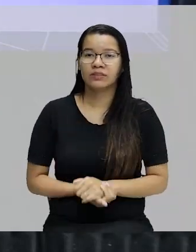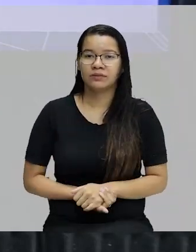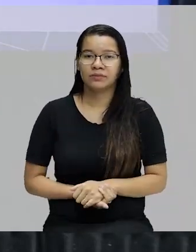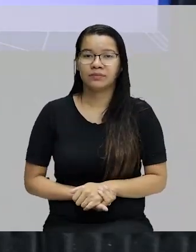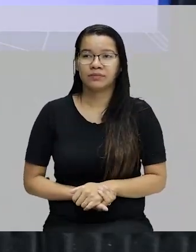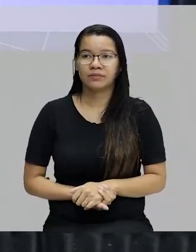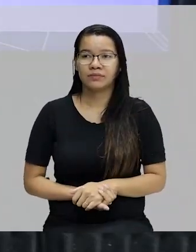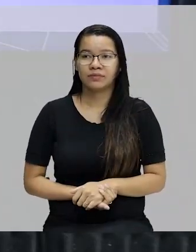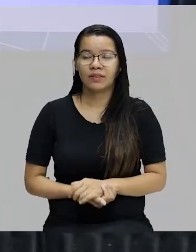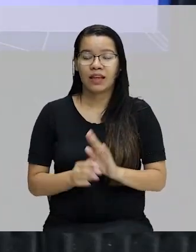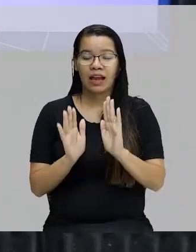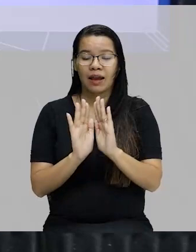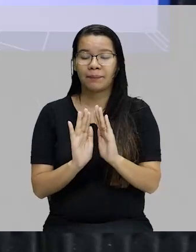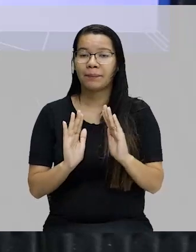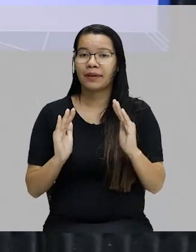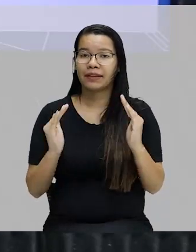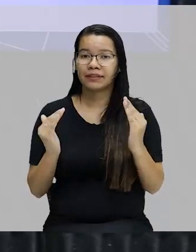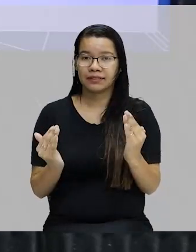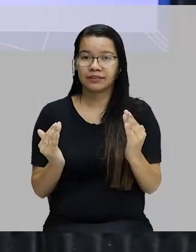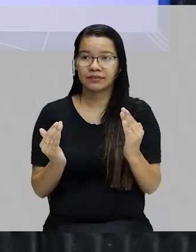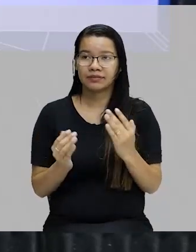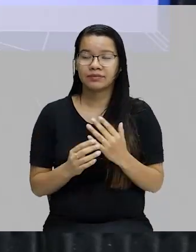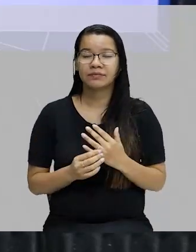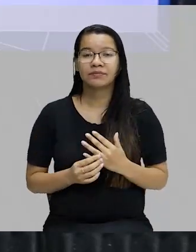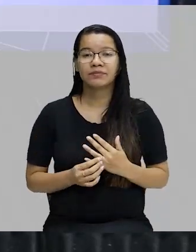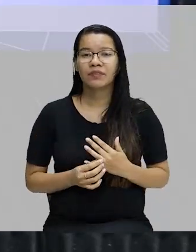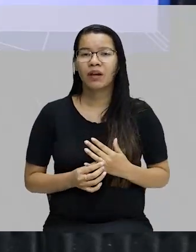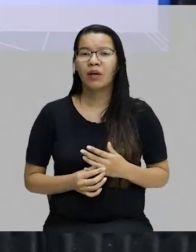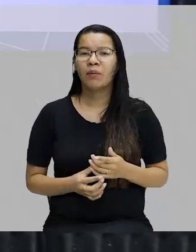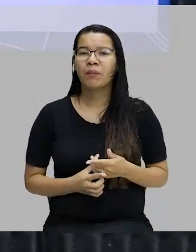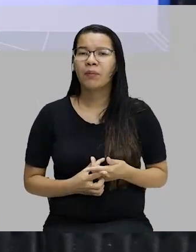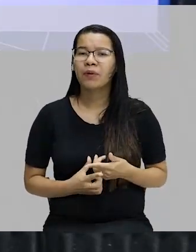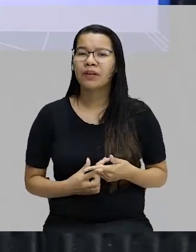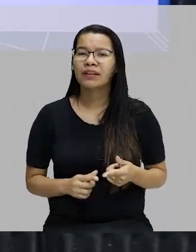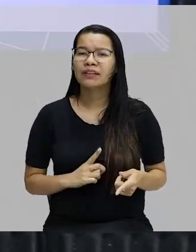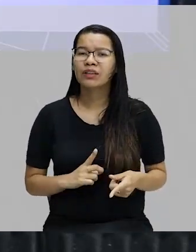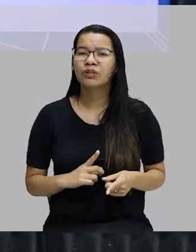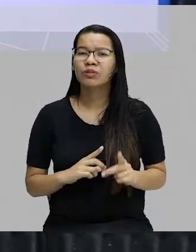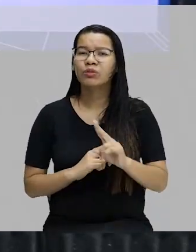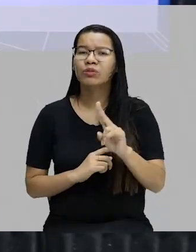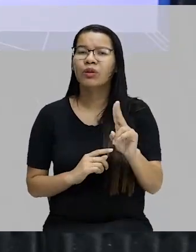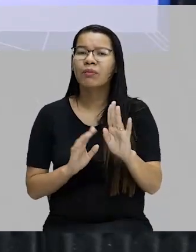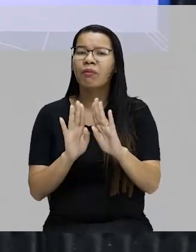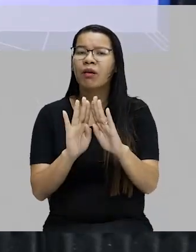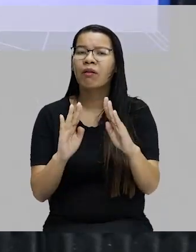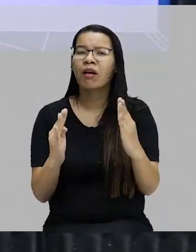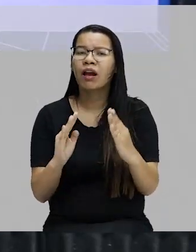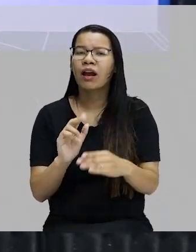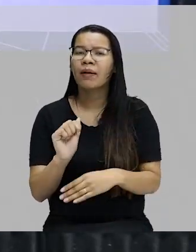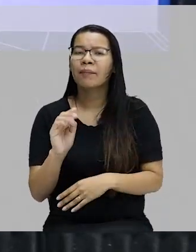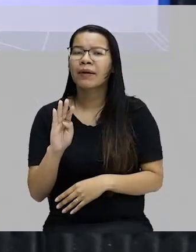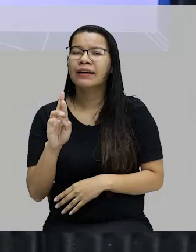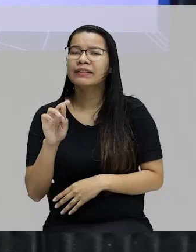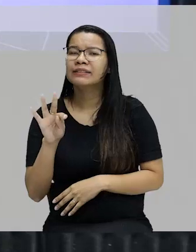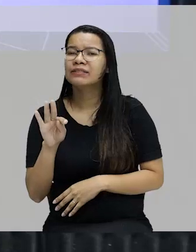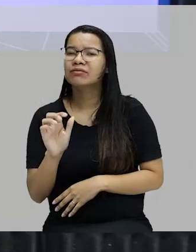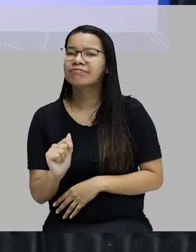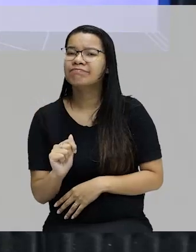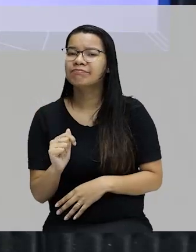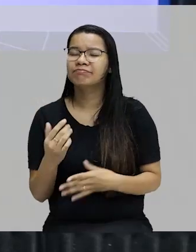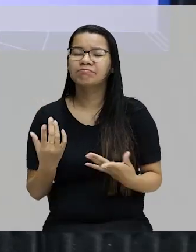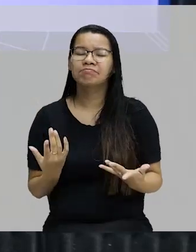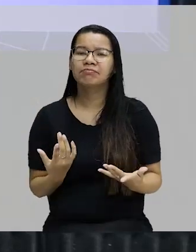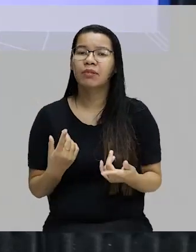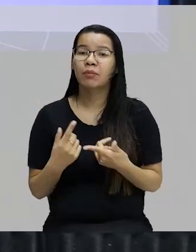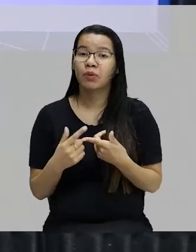gramaticais abertas, open classes. Por que ela tem esse nome de aberta? Porque são classes gramaticais que permitem